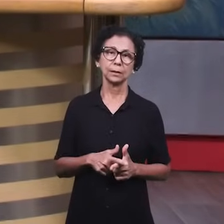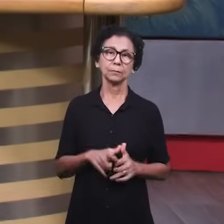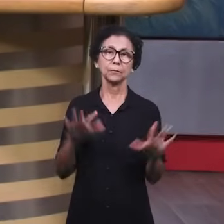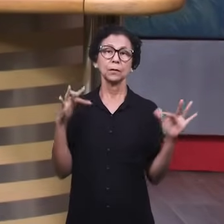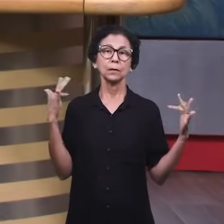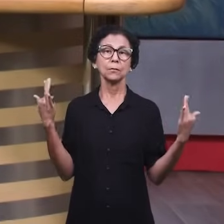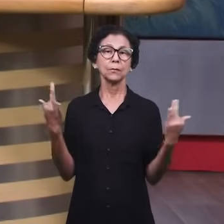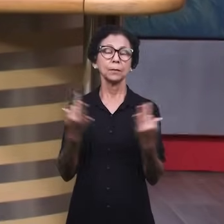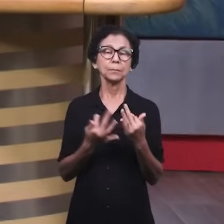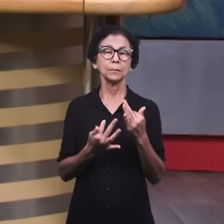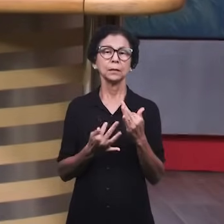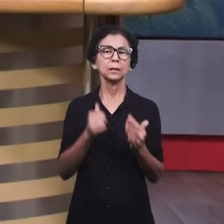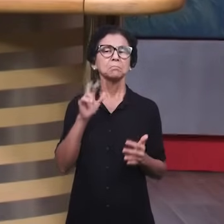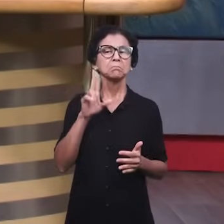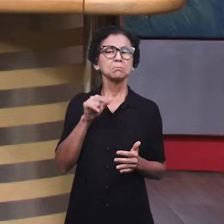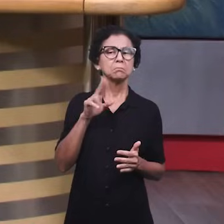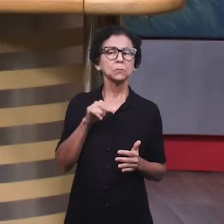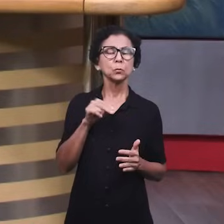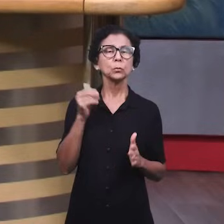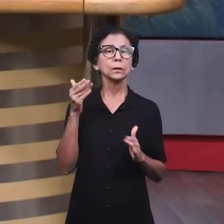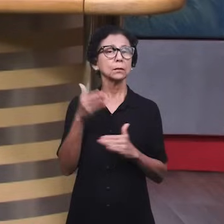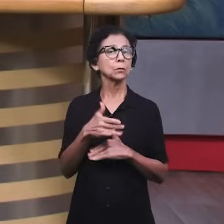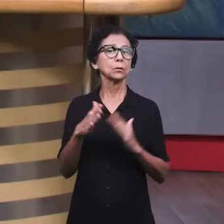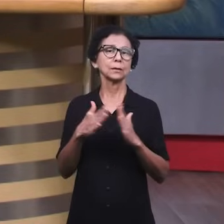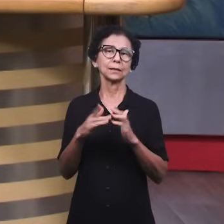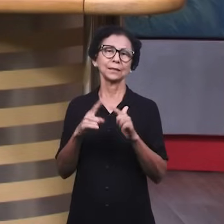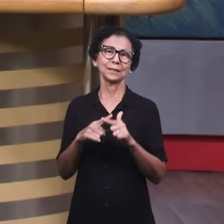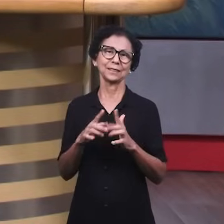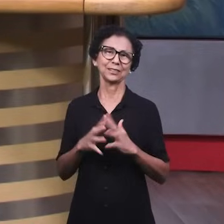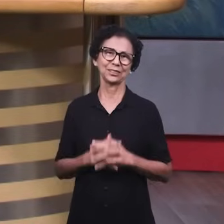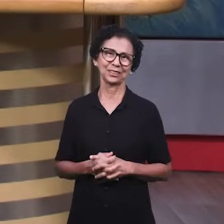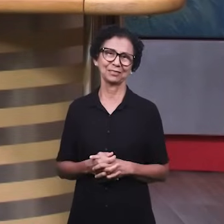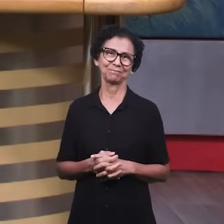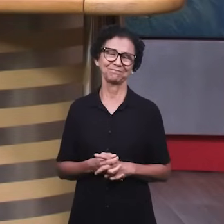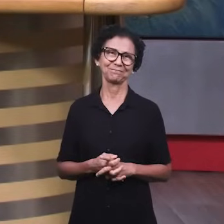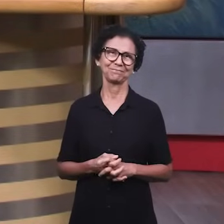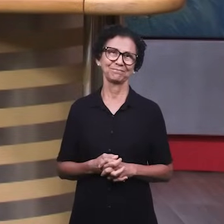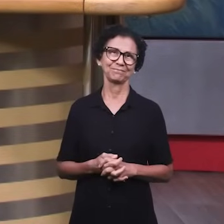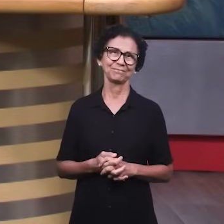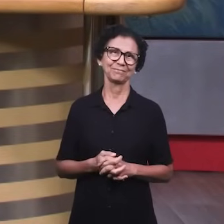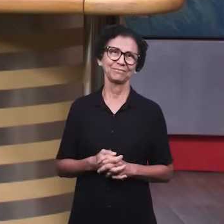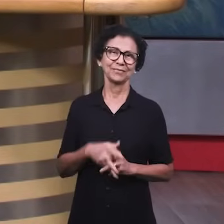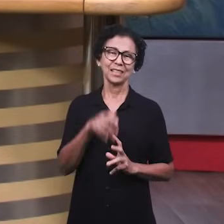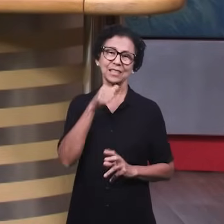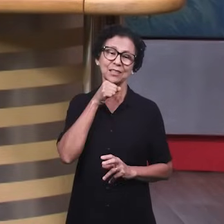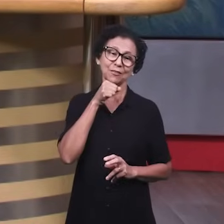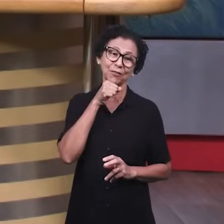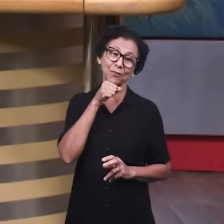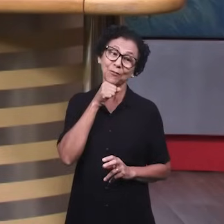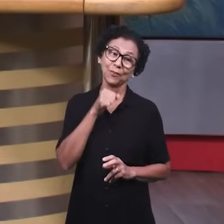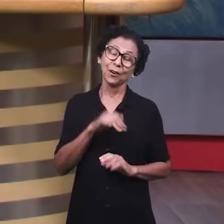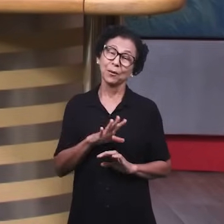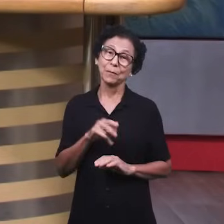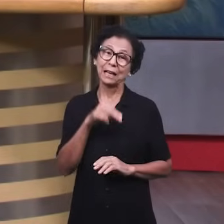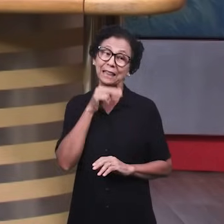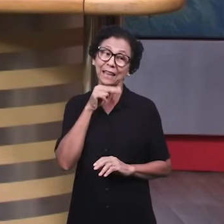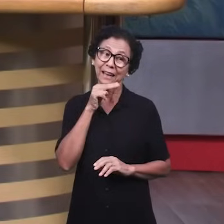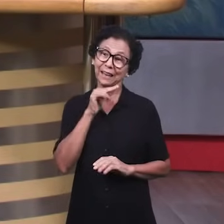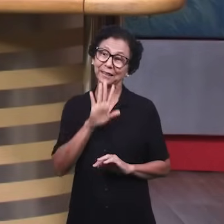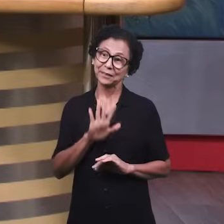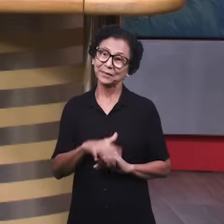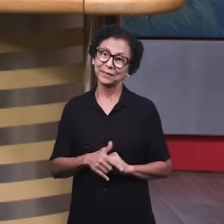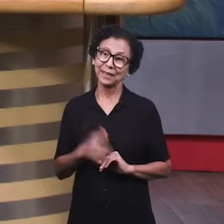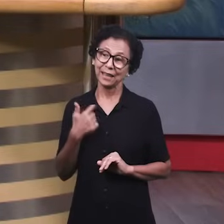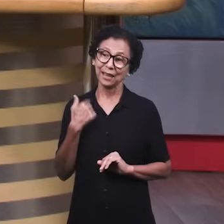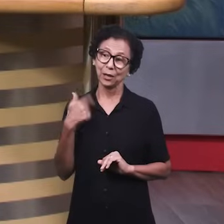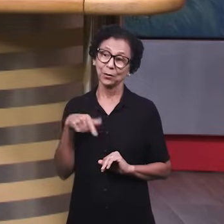evangélica Nunca entraram uma avô uma avó e que nem tem de entrar mas avô Neto é Neto né Fábio já é avô então